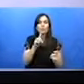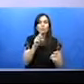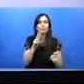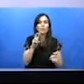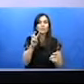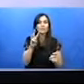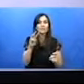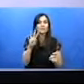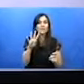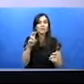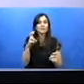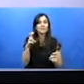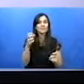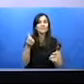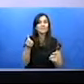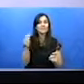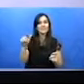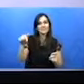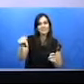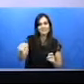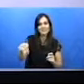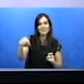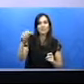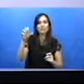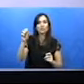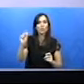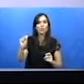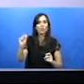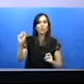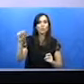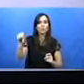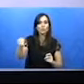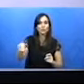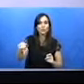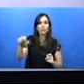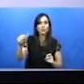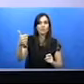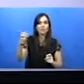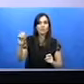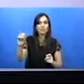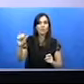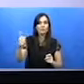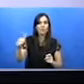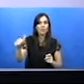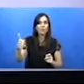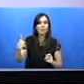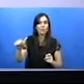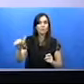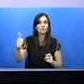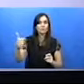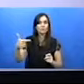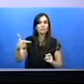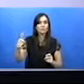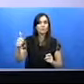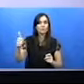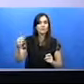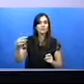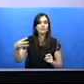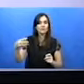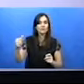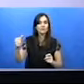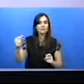3, 4, 5, 6, 7, 8, 9, 10, 11,